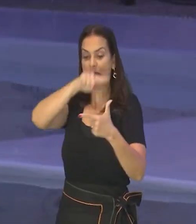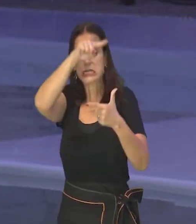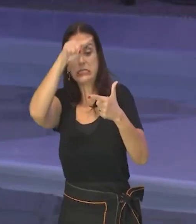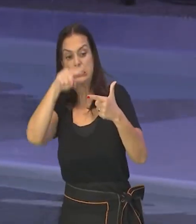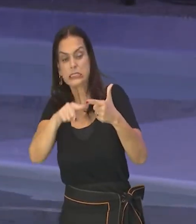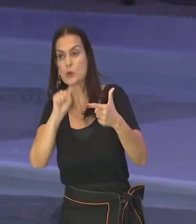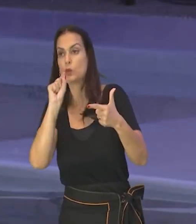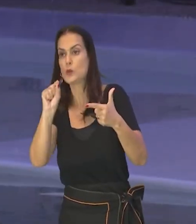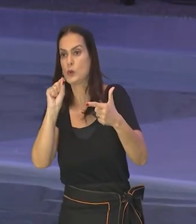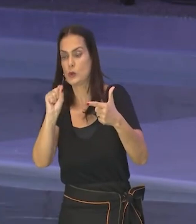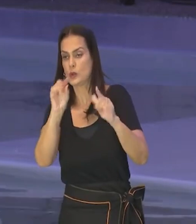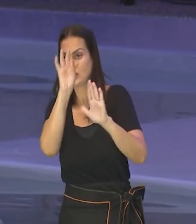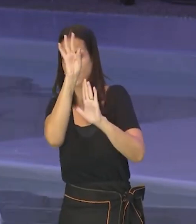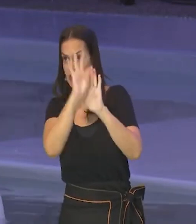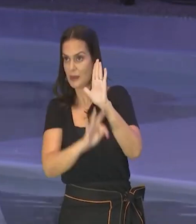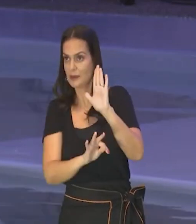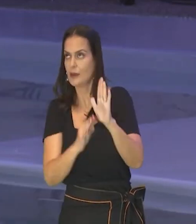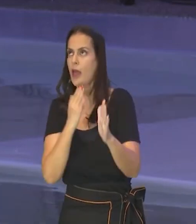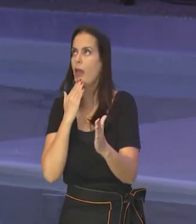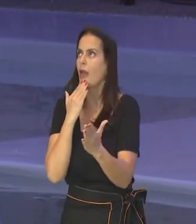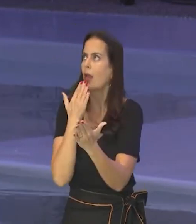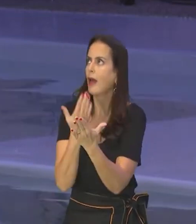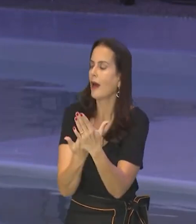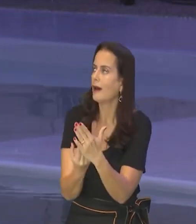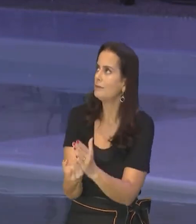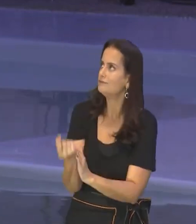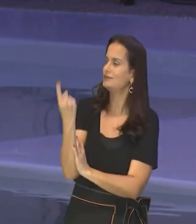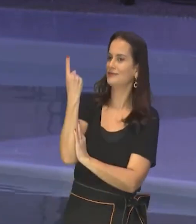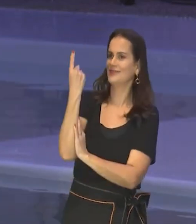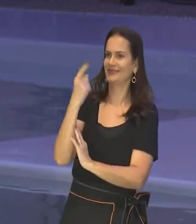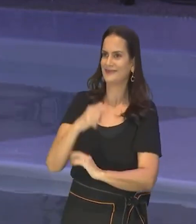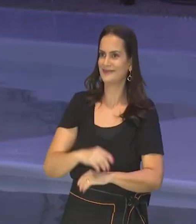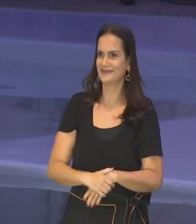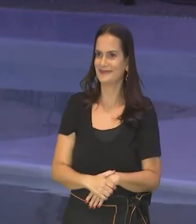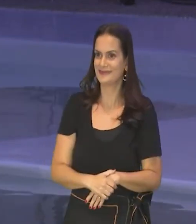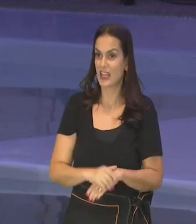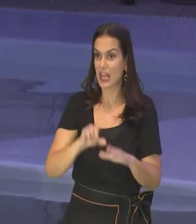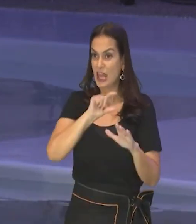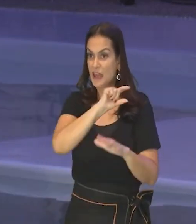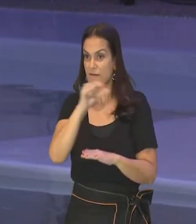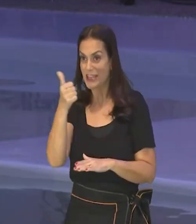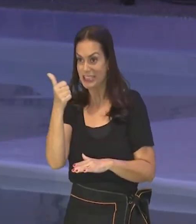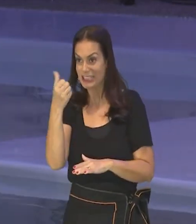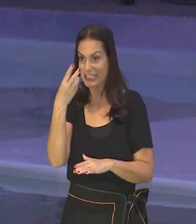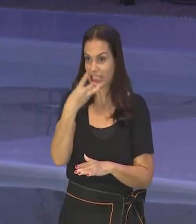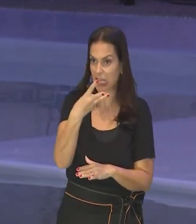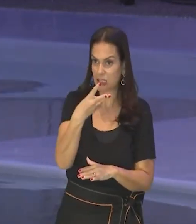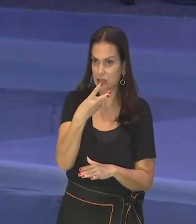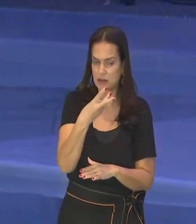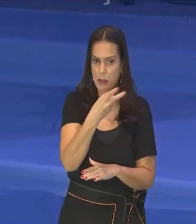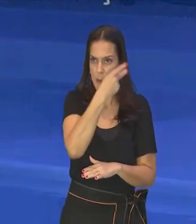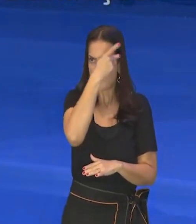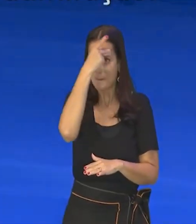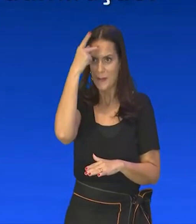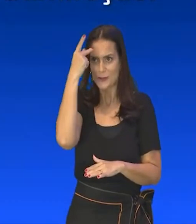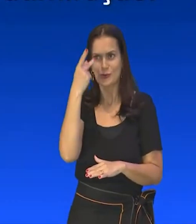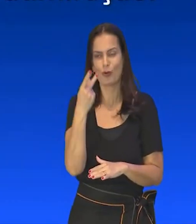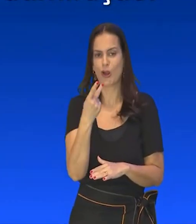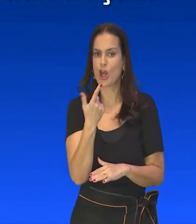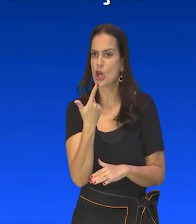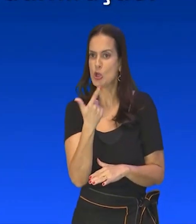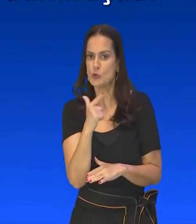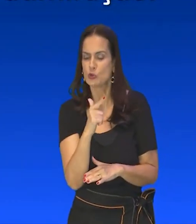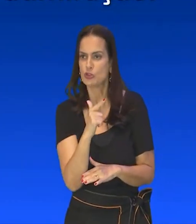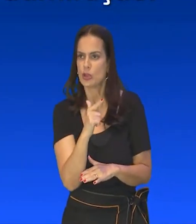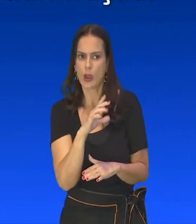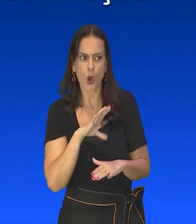quero destacar nesse texto, admiração. Veja o verso de número 13: mas dos restantes ninguém ousava juntar-se a eles, porém